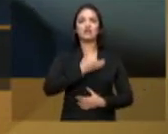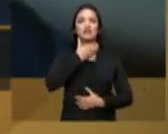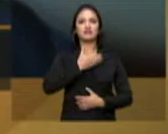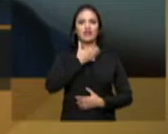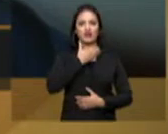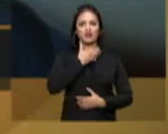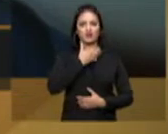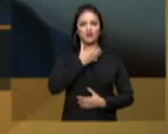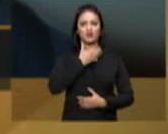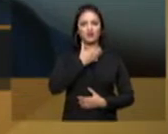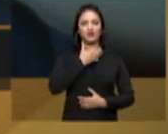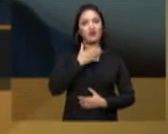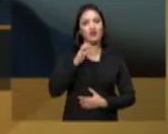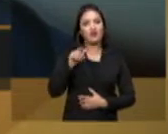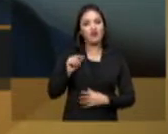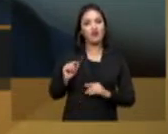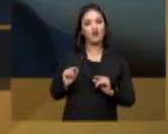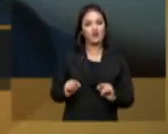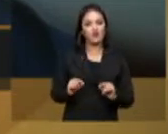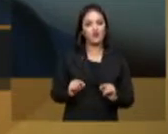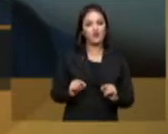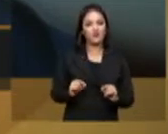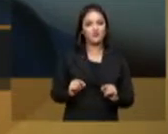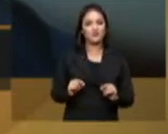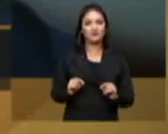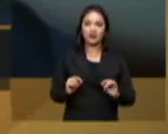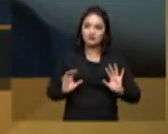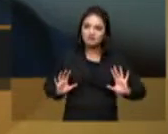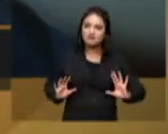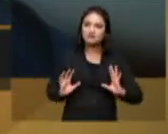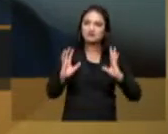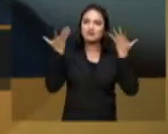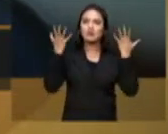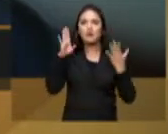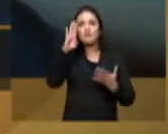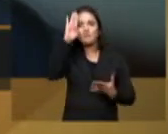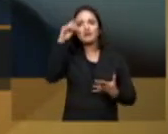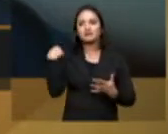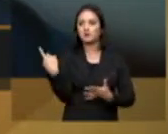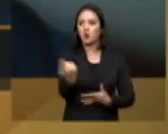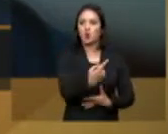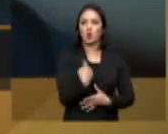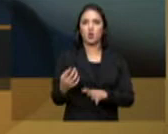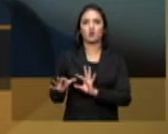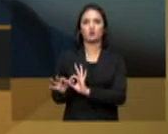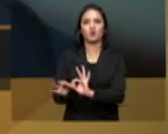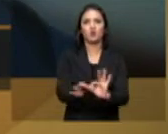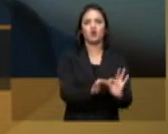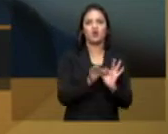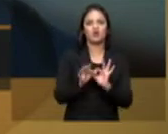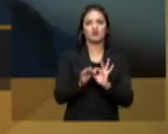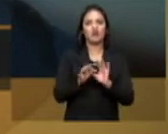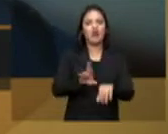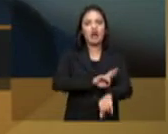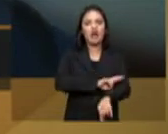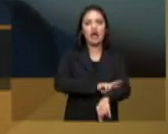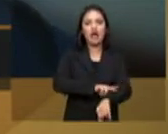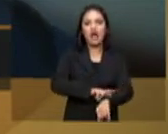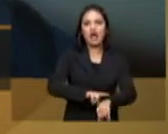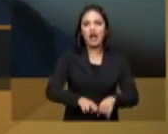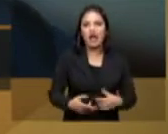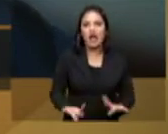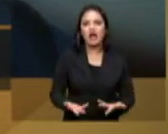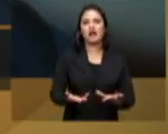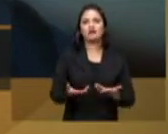celebrar aquilo que nos une a todos, de todas as raças, de todas